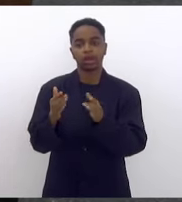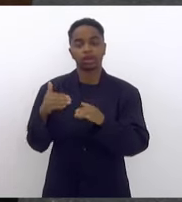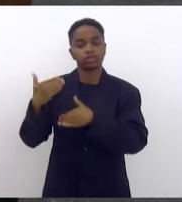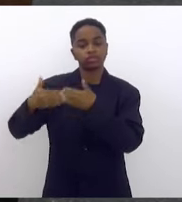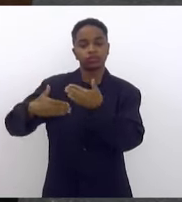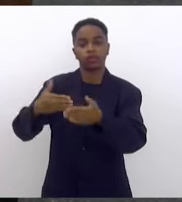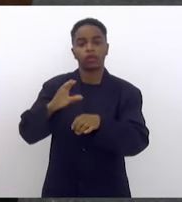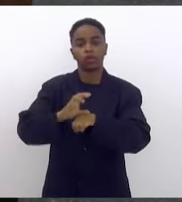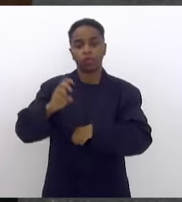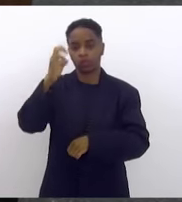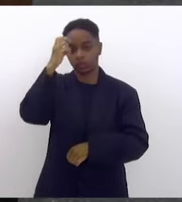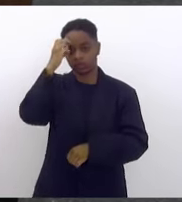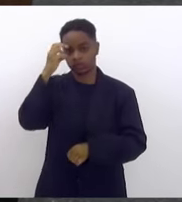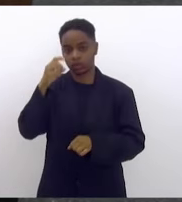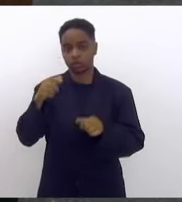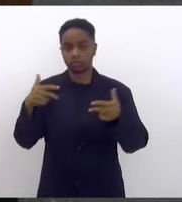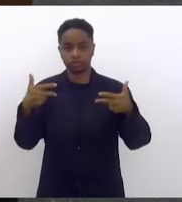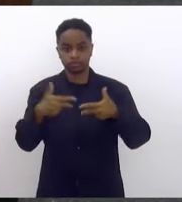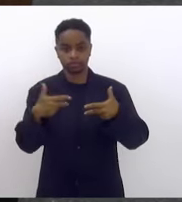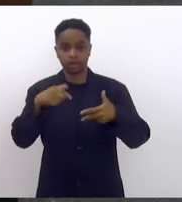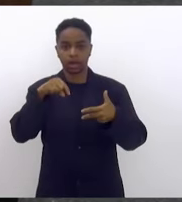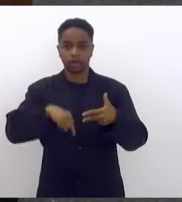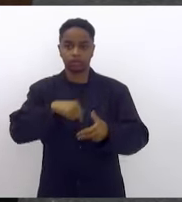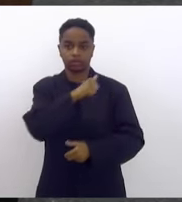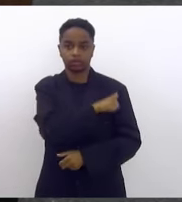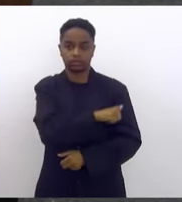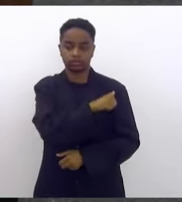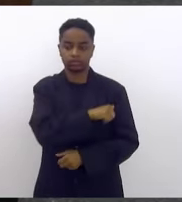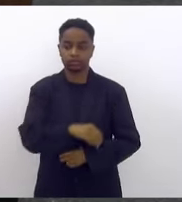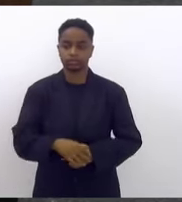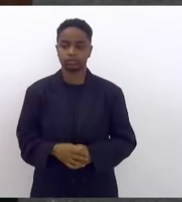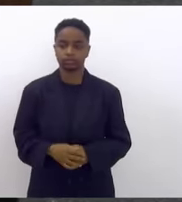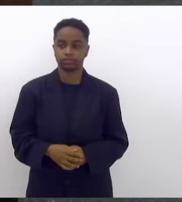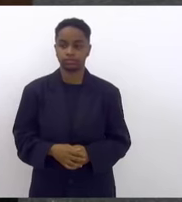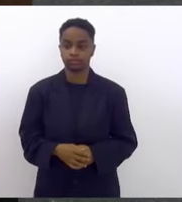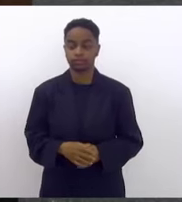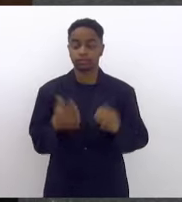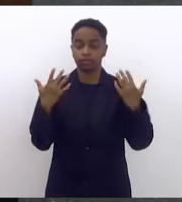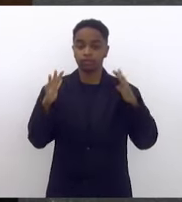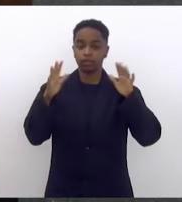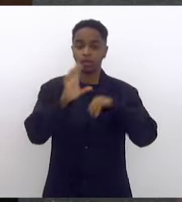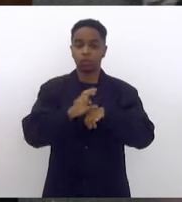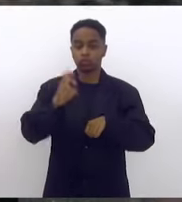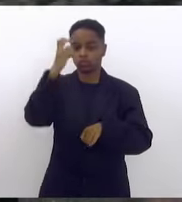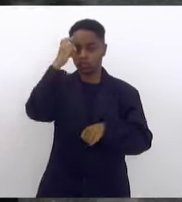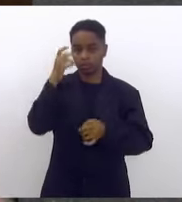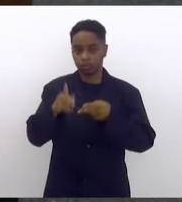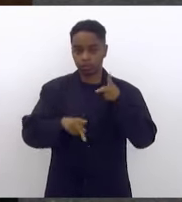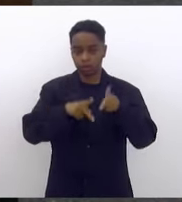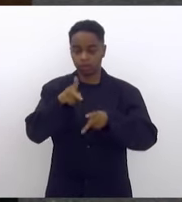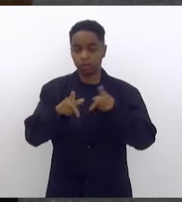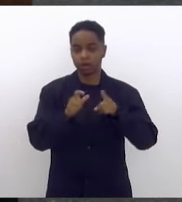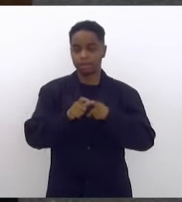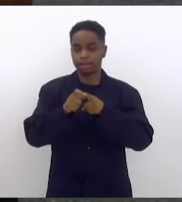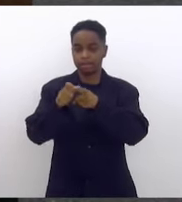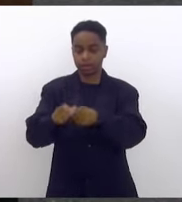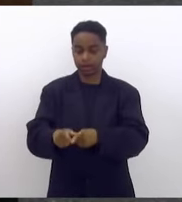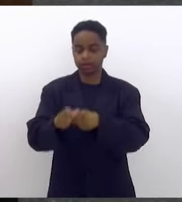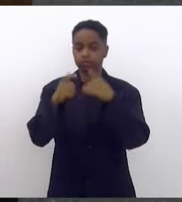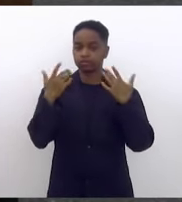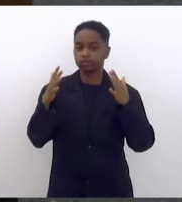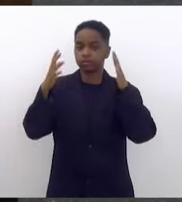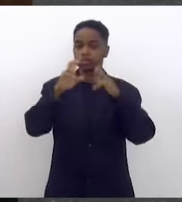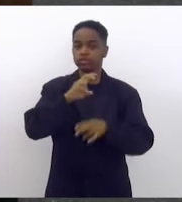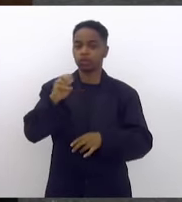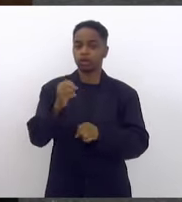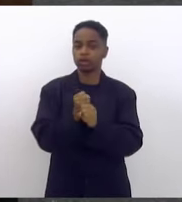desenvolvimento cultural do hip-hop no Estado do Rio de Janeiro. Viva a cultura popular, periférica, viva os